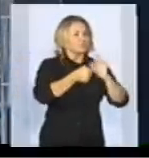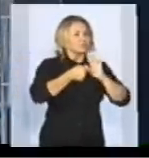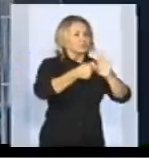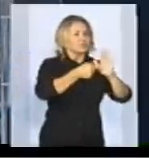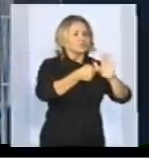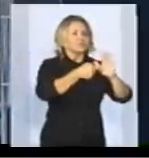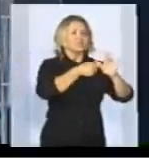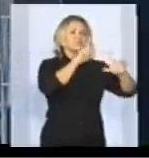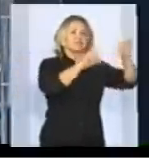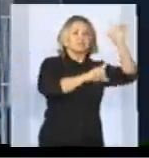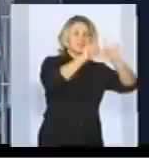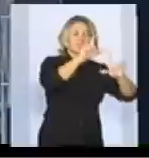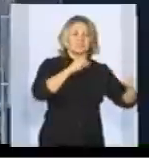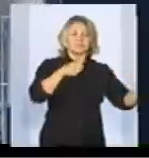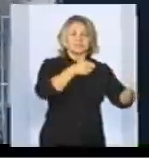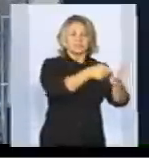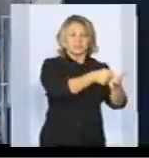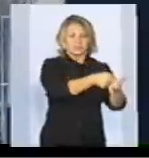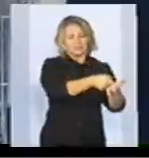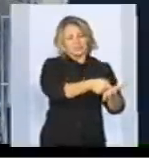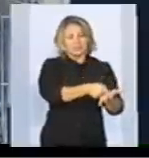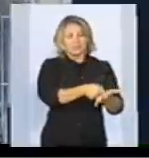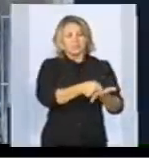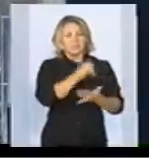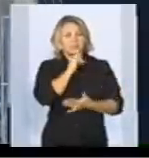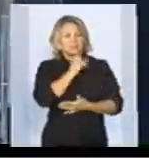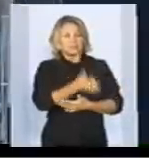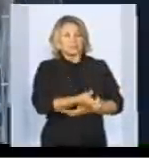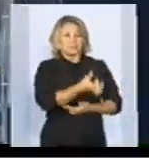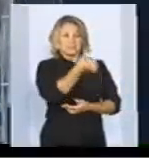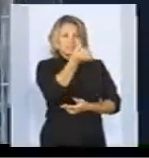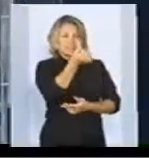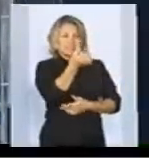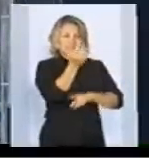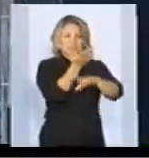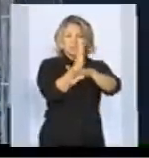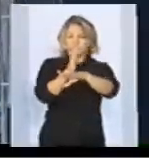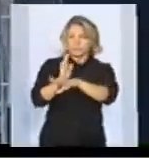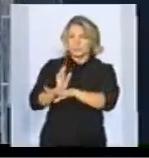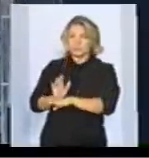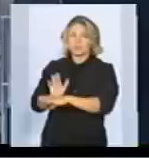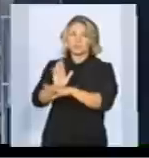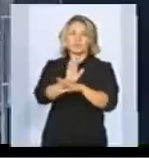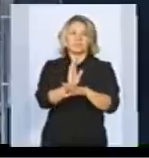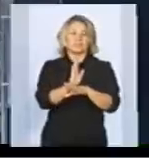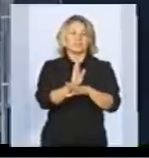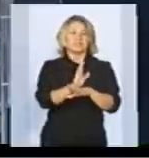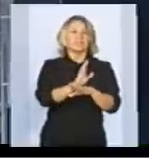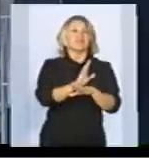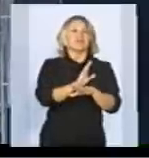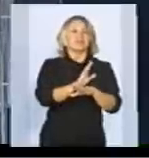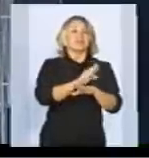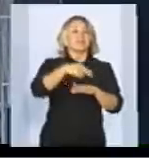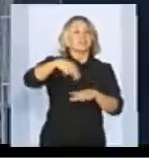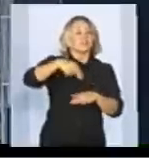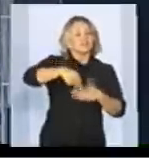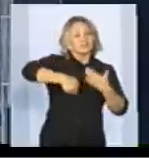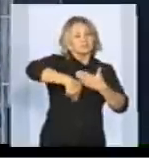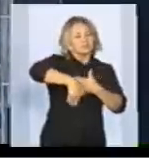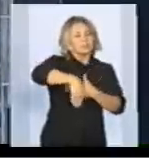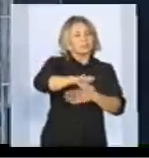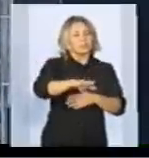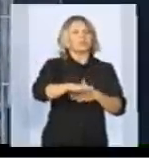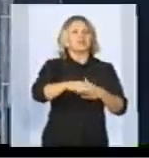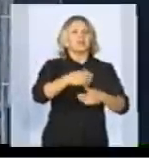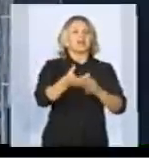TV por assinatura de 16 canais de filmes e séries monitorados pela ansini em 2011 antes da entrada em vigor da lei